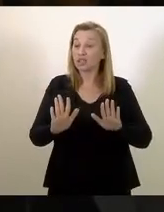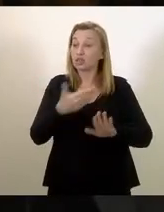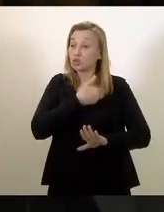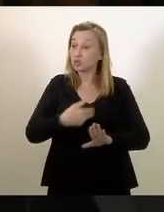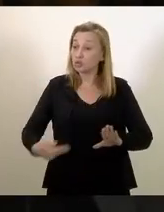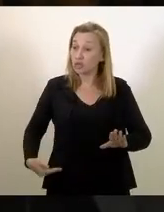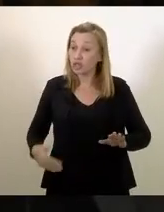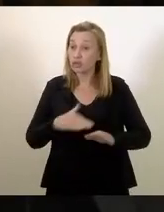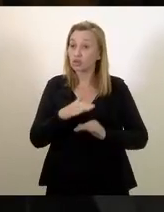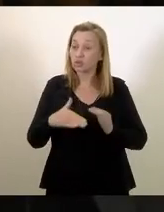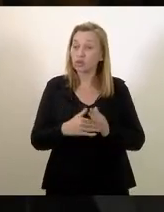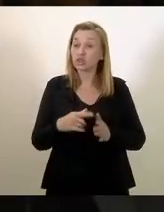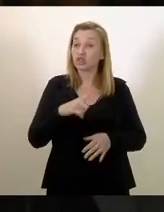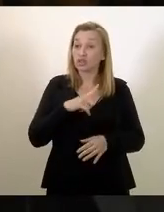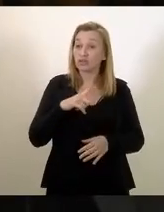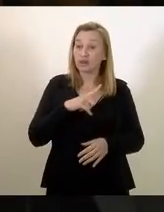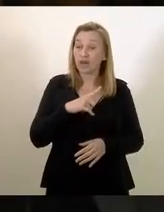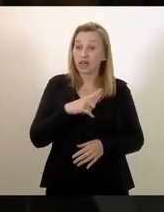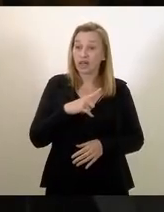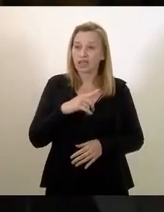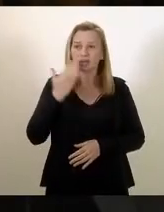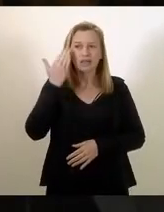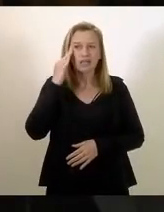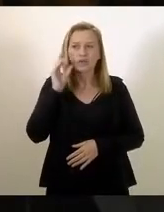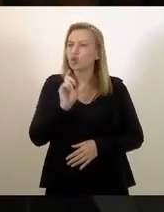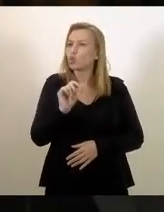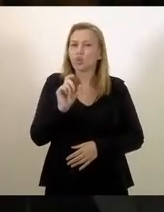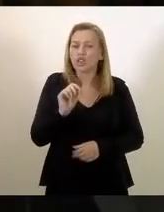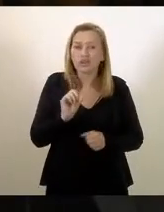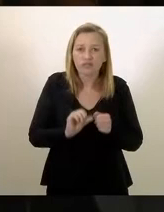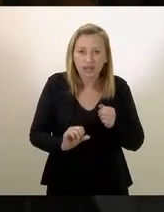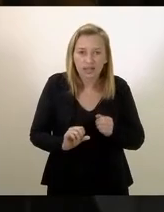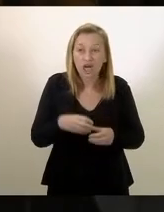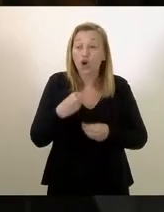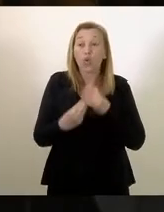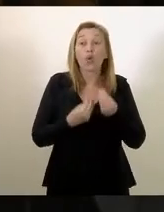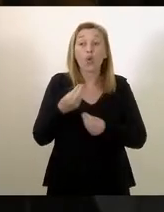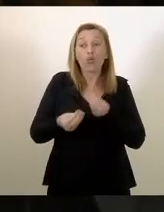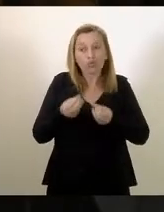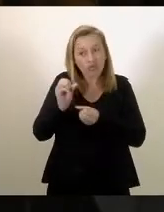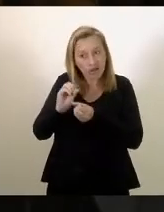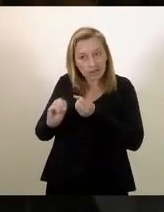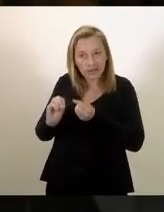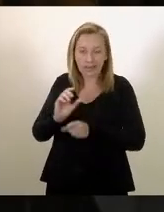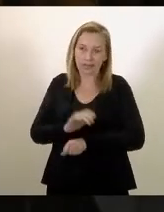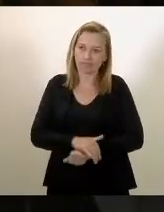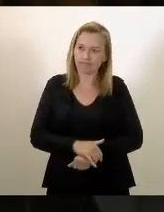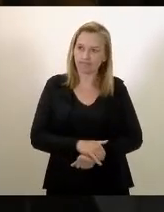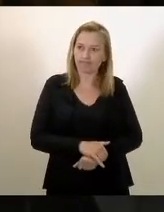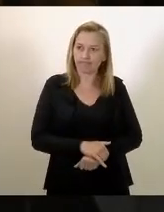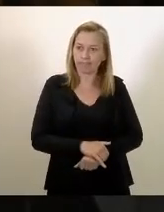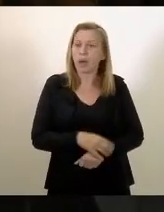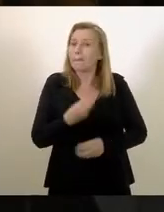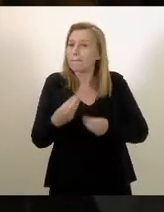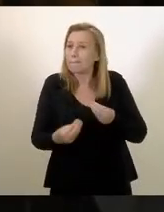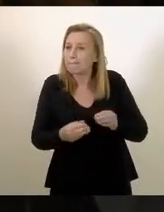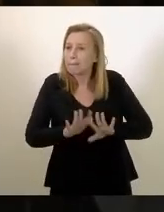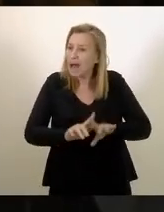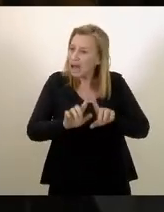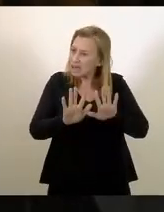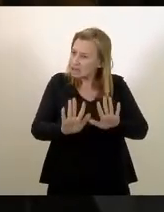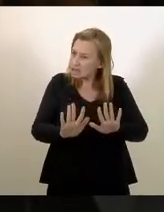noção do que fazer do como fazer mas cumprindo